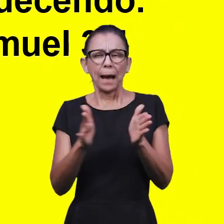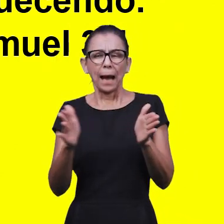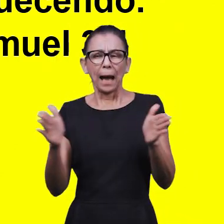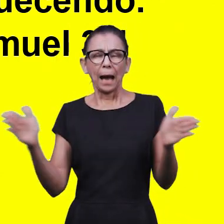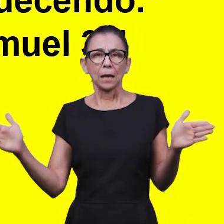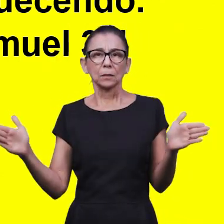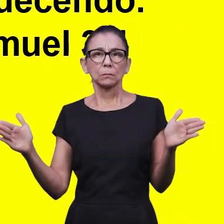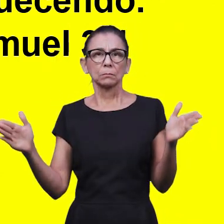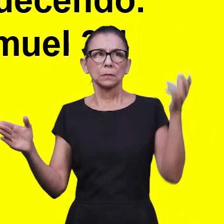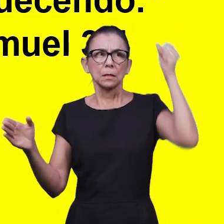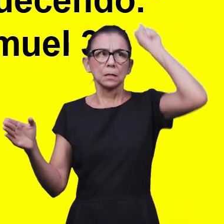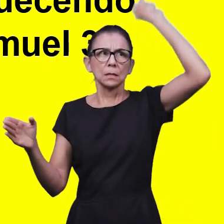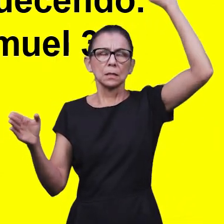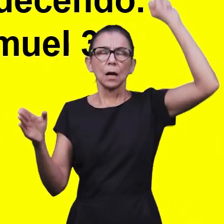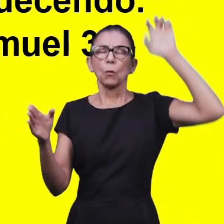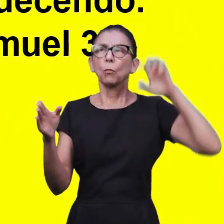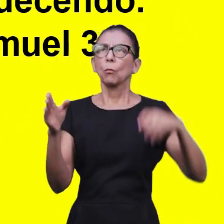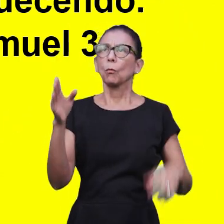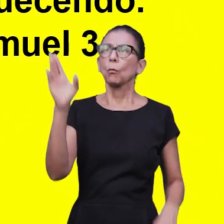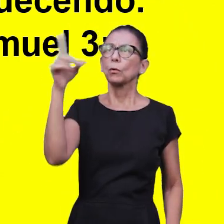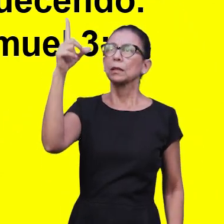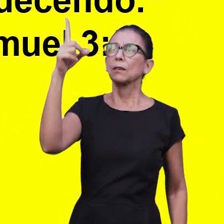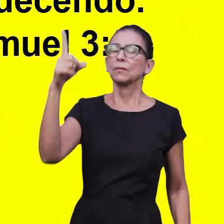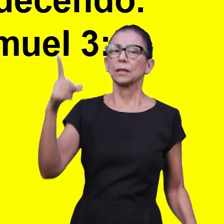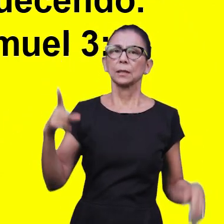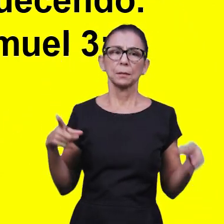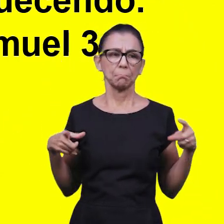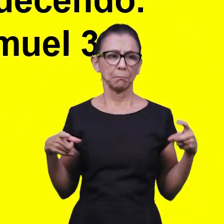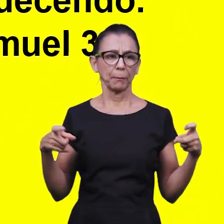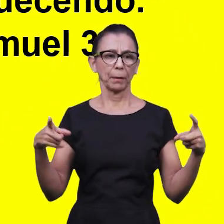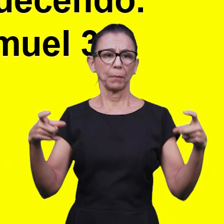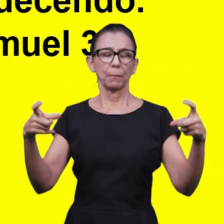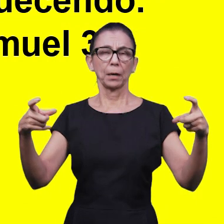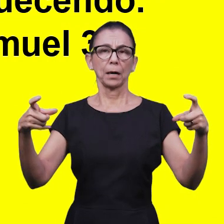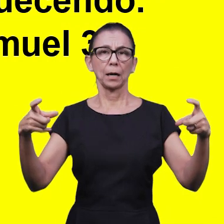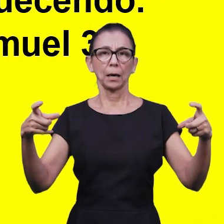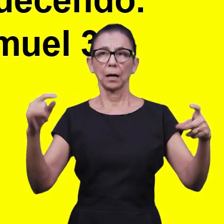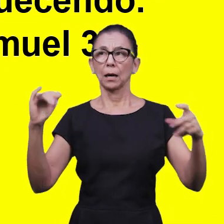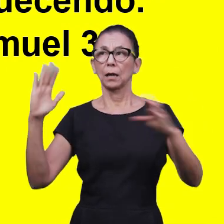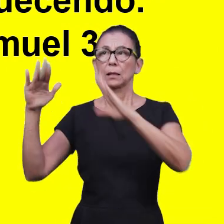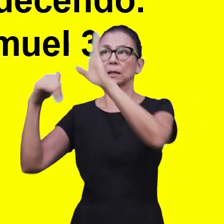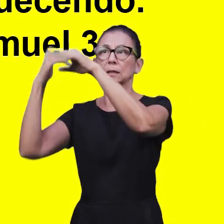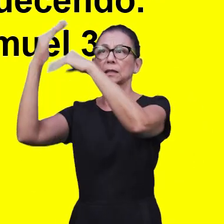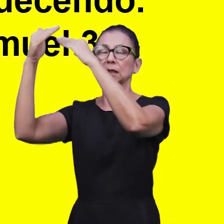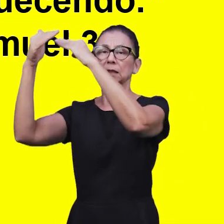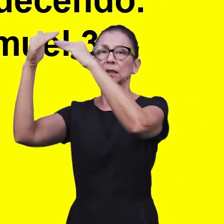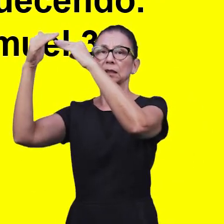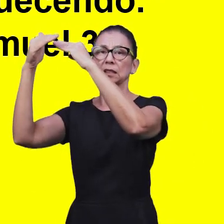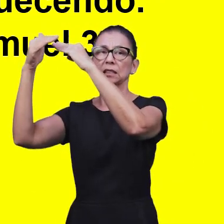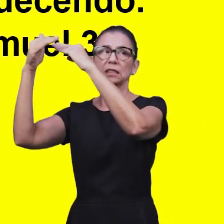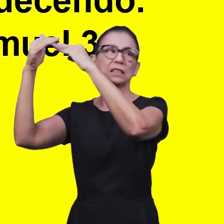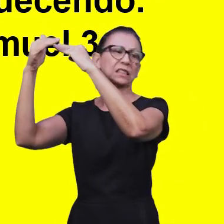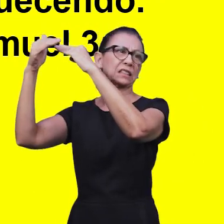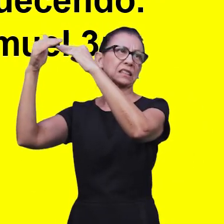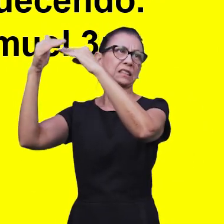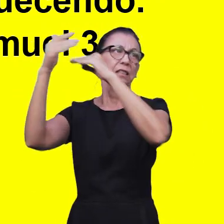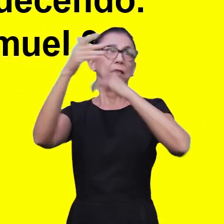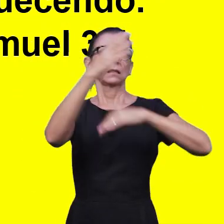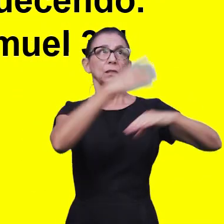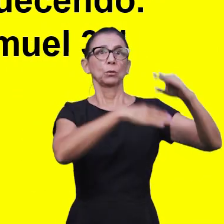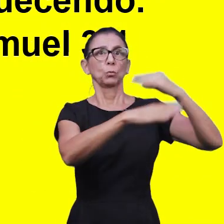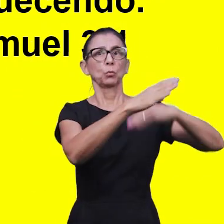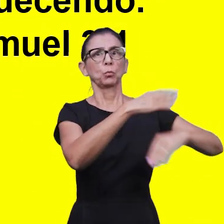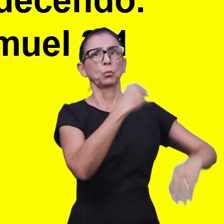a casa de Saul e a casa de Davi. Porém, Davi ia se fortalecendo, mas os da casa de Saul se